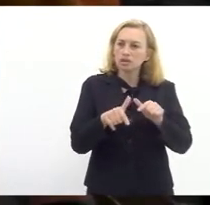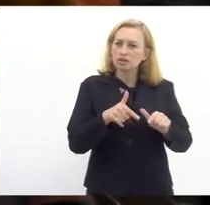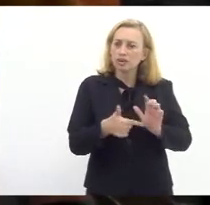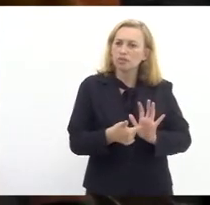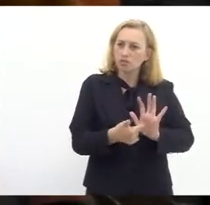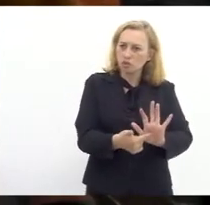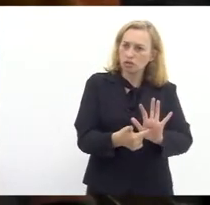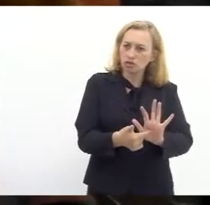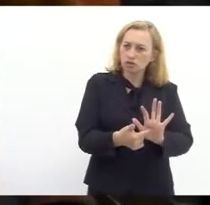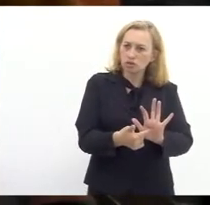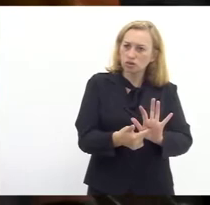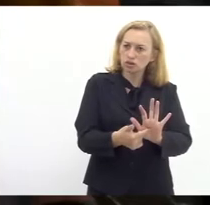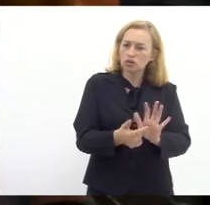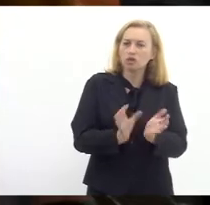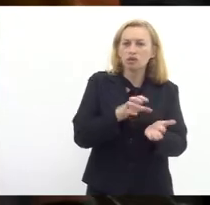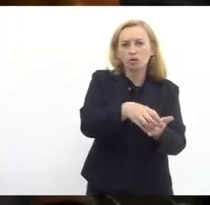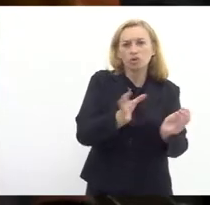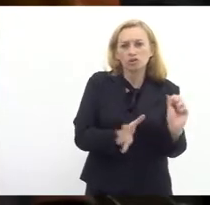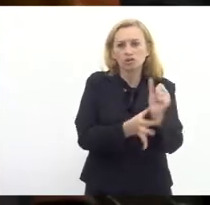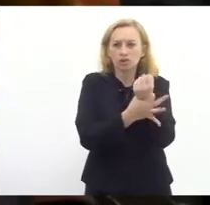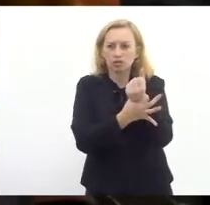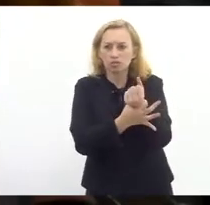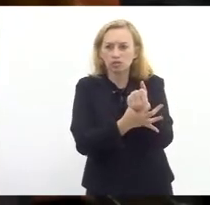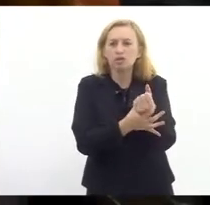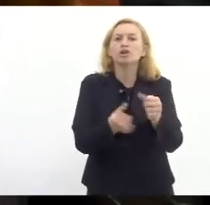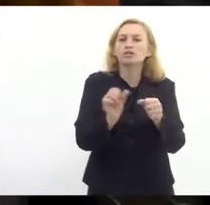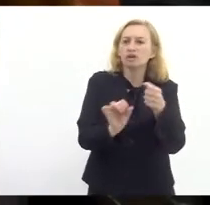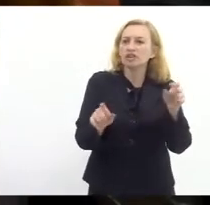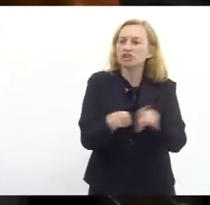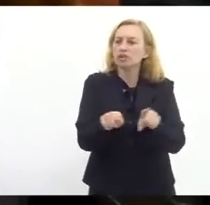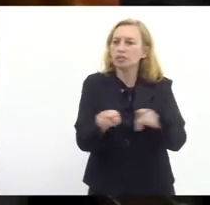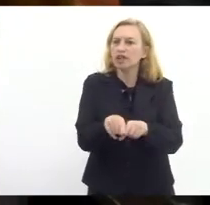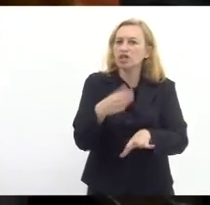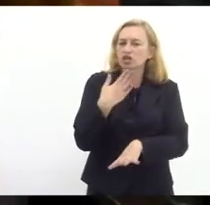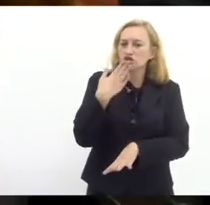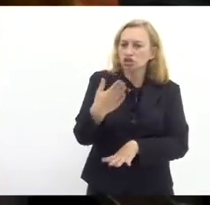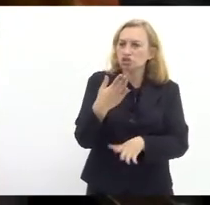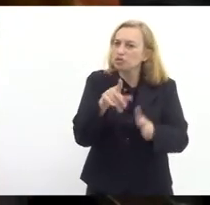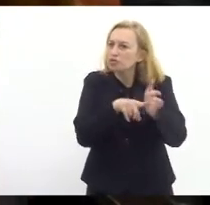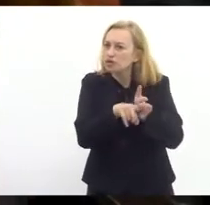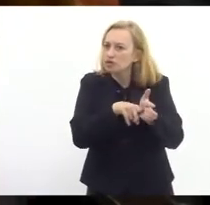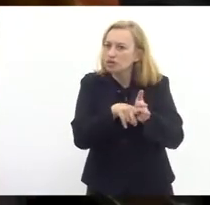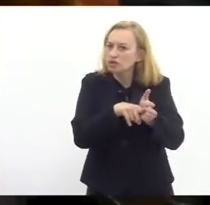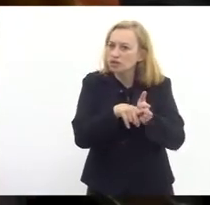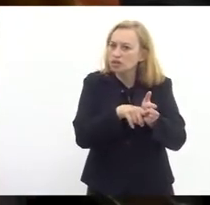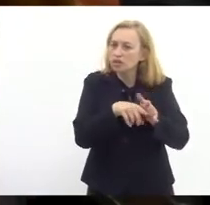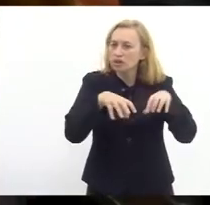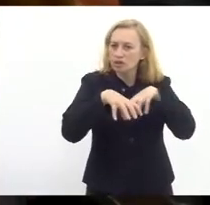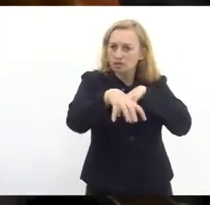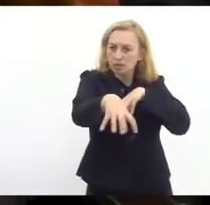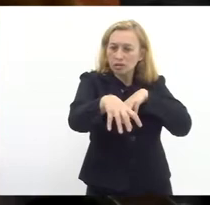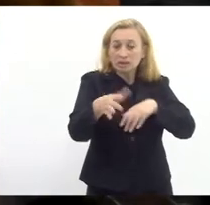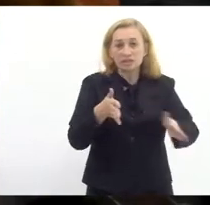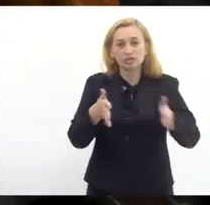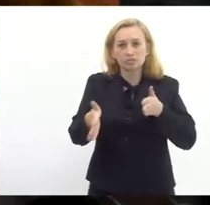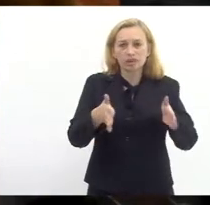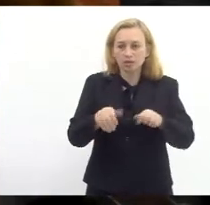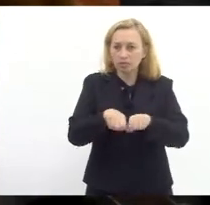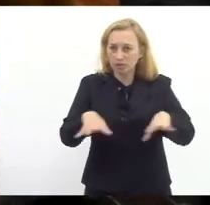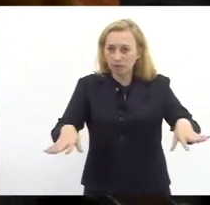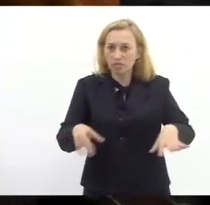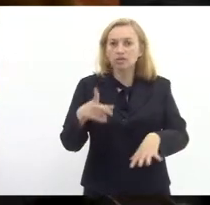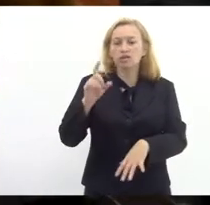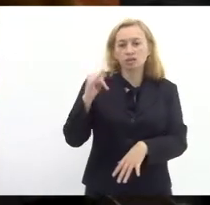para os órgãos de segurança. A gente faz também algum tipo de uma fiscalização remota, principalmente neste período de pandemia, foi